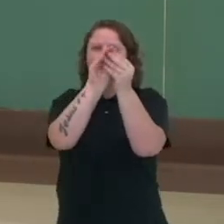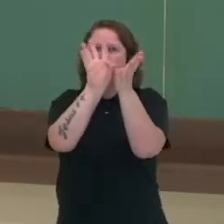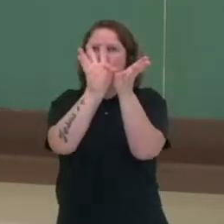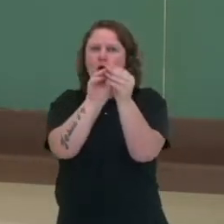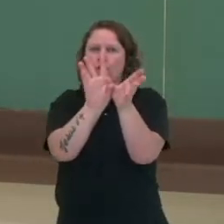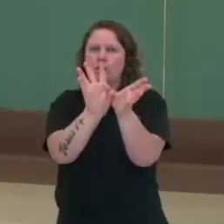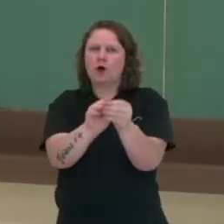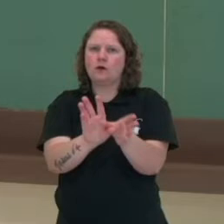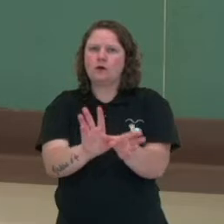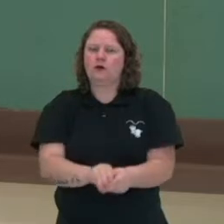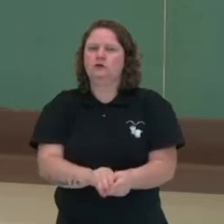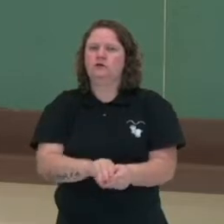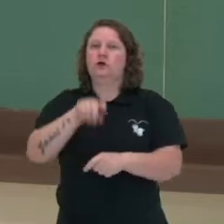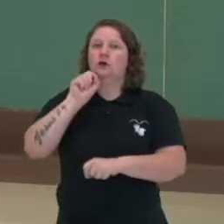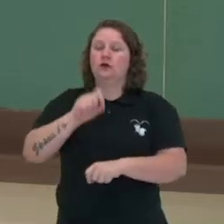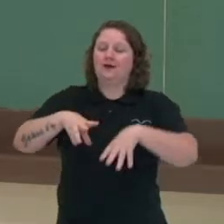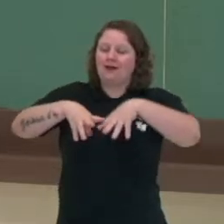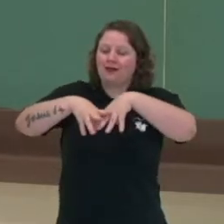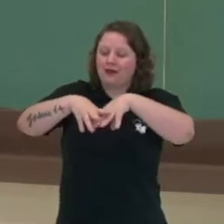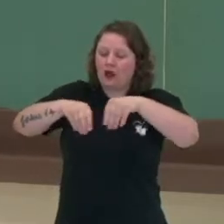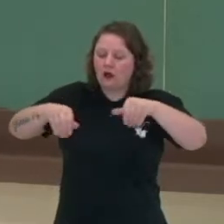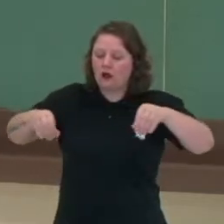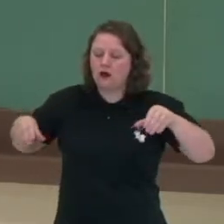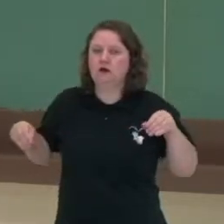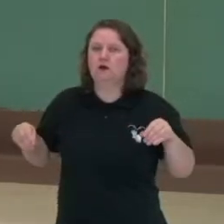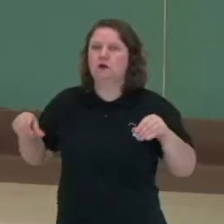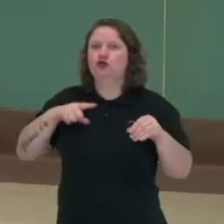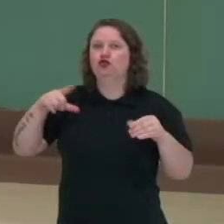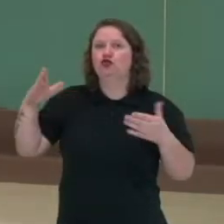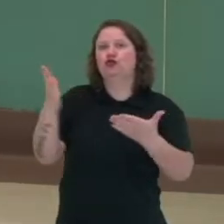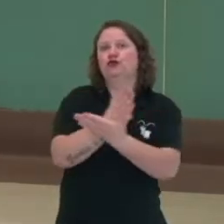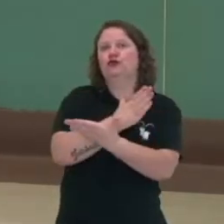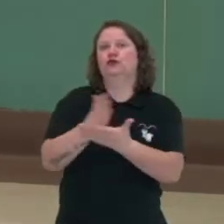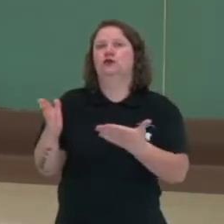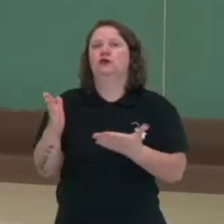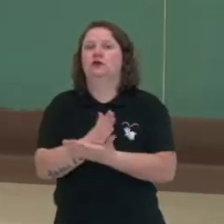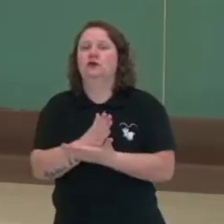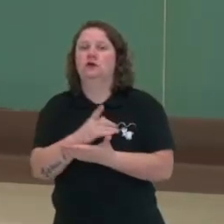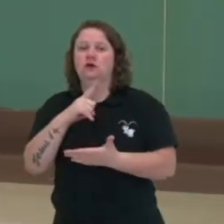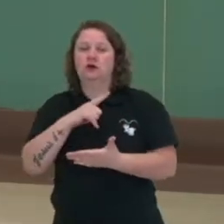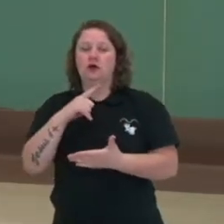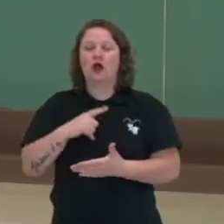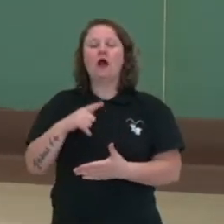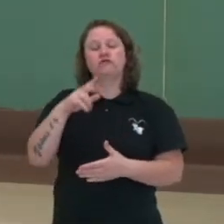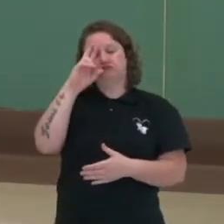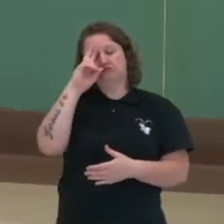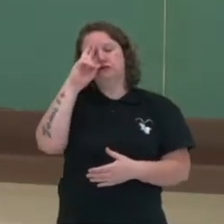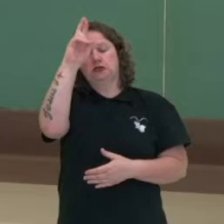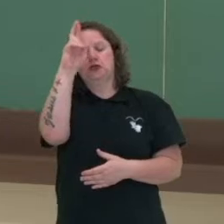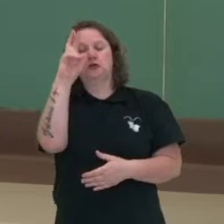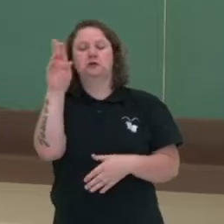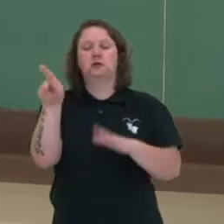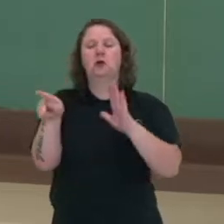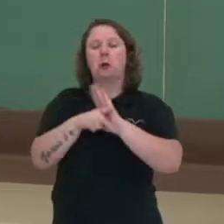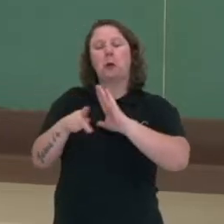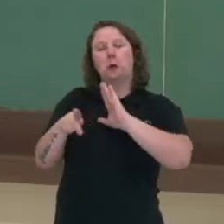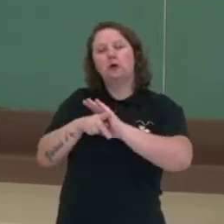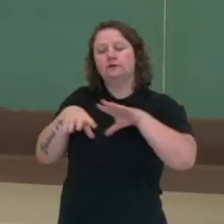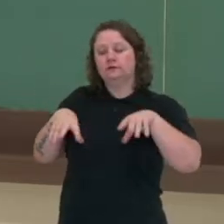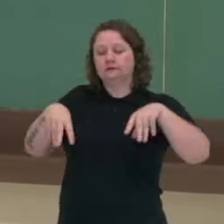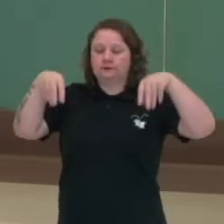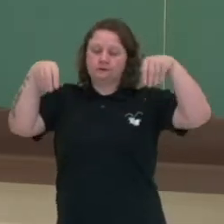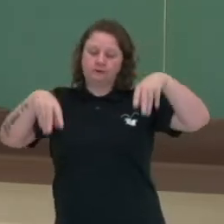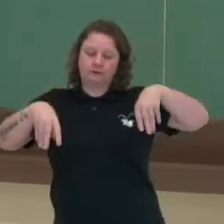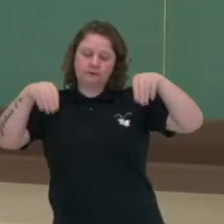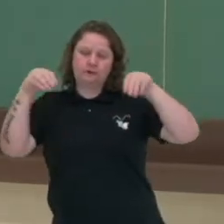senhorio são as terras que tinham essas divisões, onde tinha o dono daquelas terras no seu castelo,